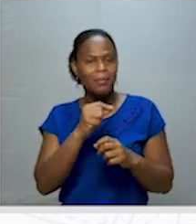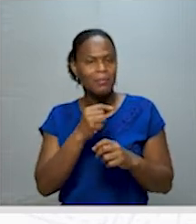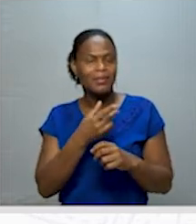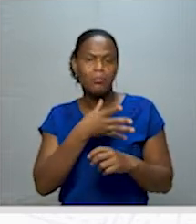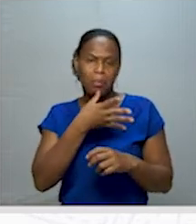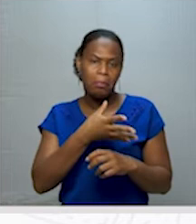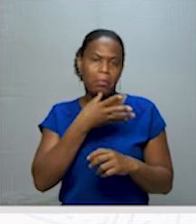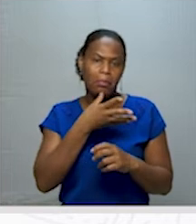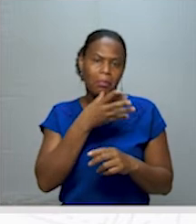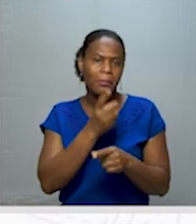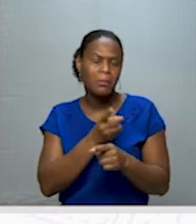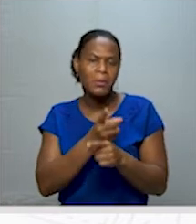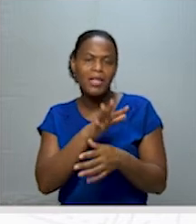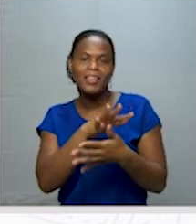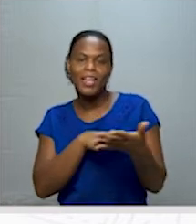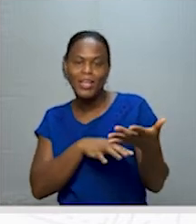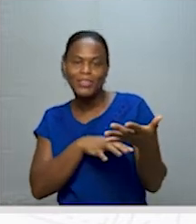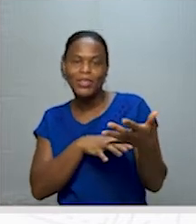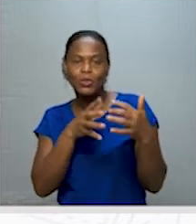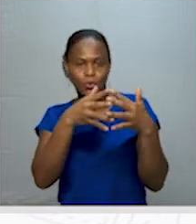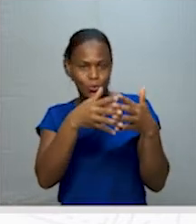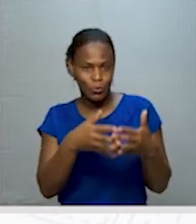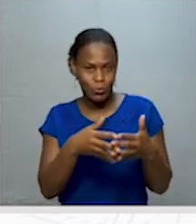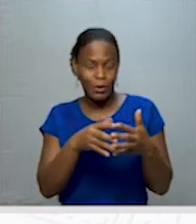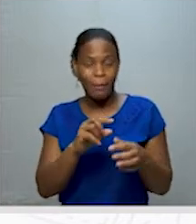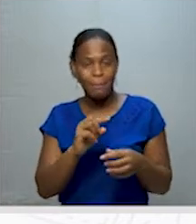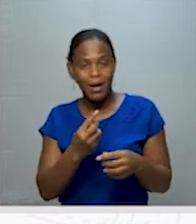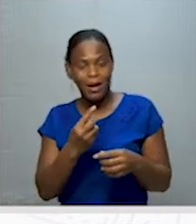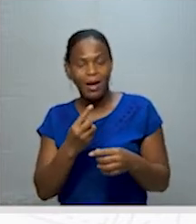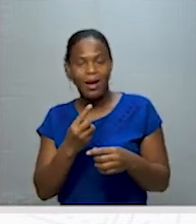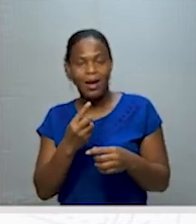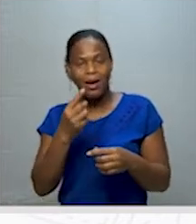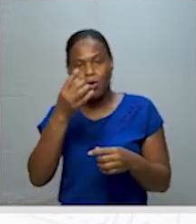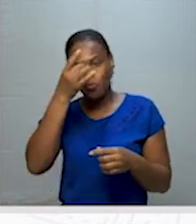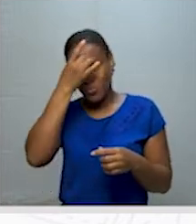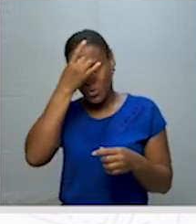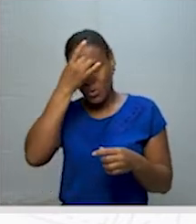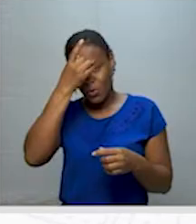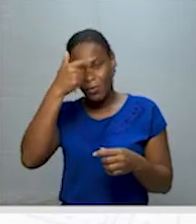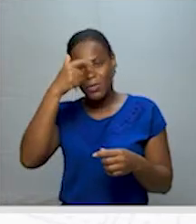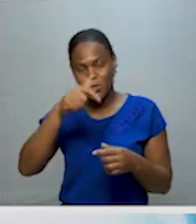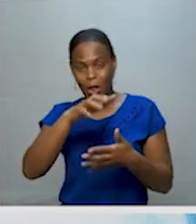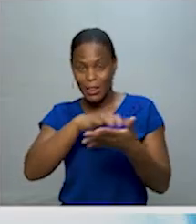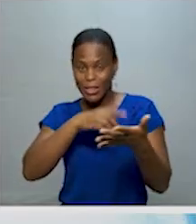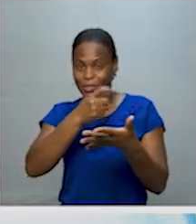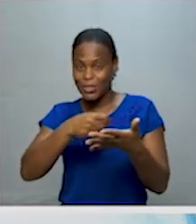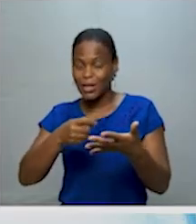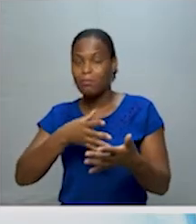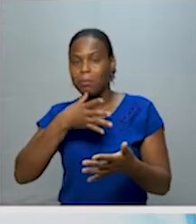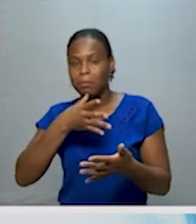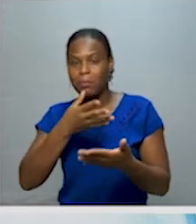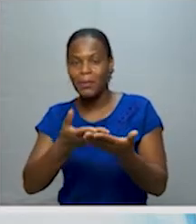dissertação nada mais é do que um texto estruturado para transmitir o ponto de vista do autor. Muitas vezes,